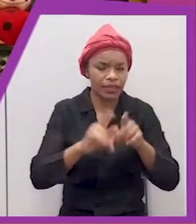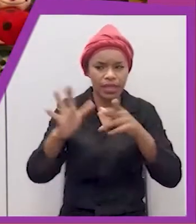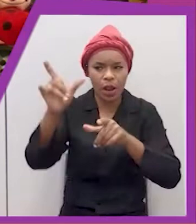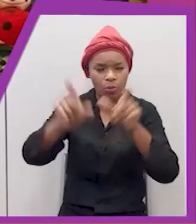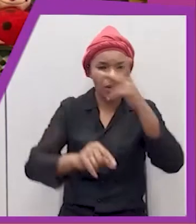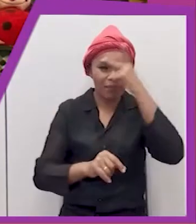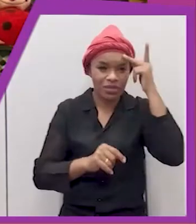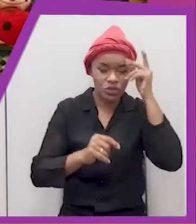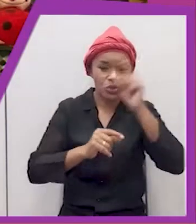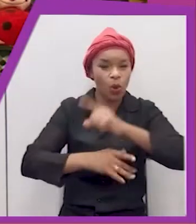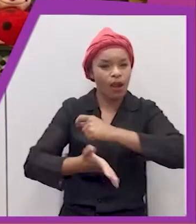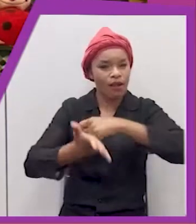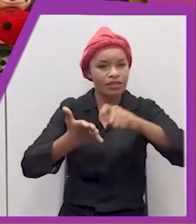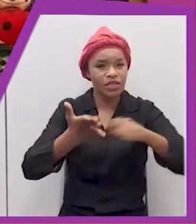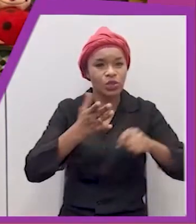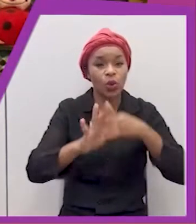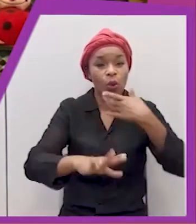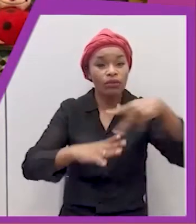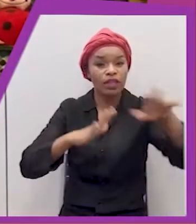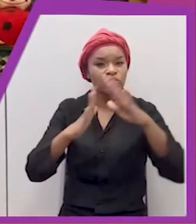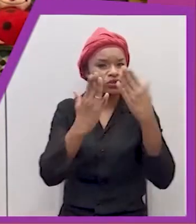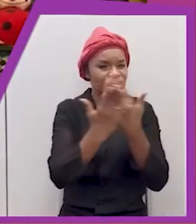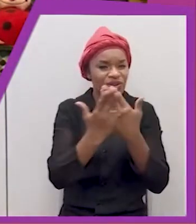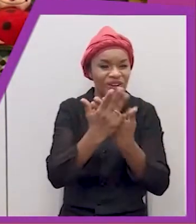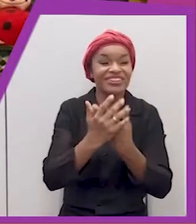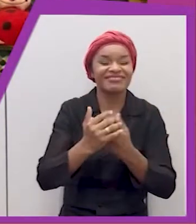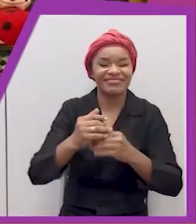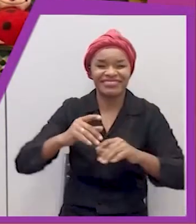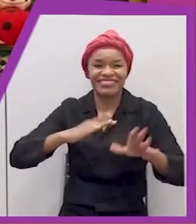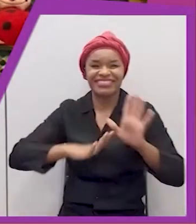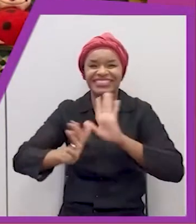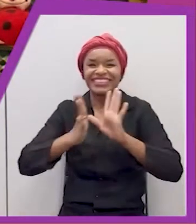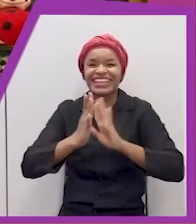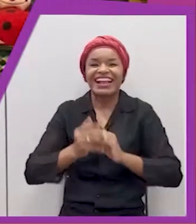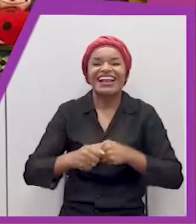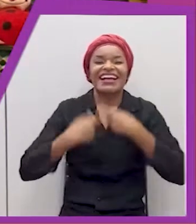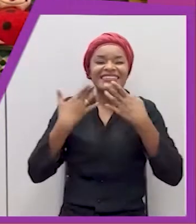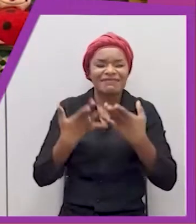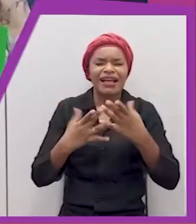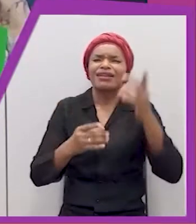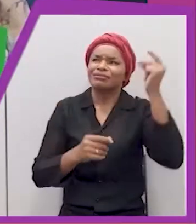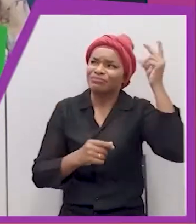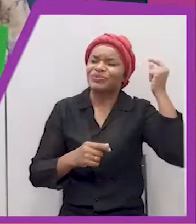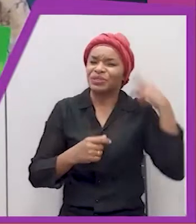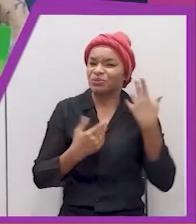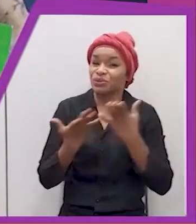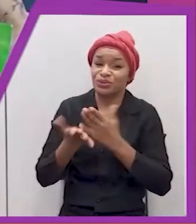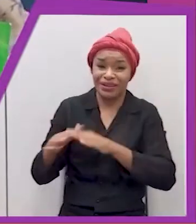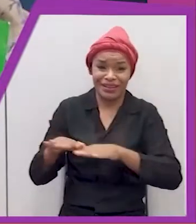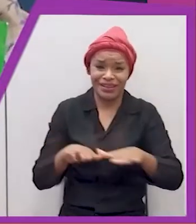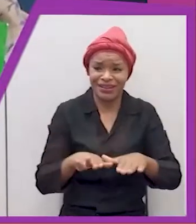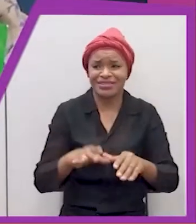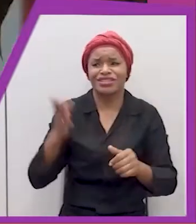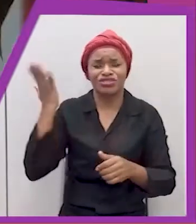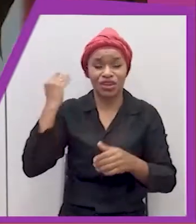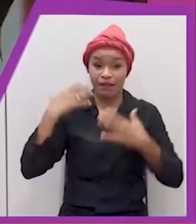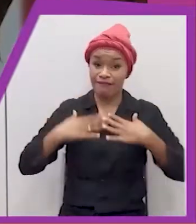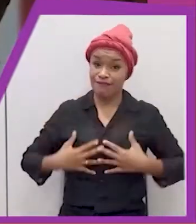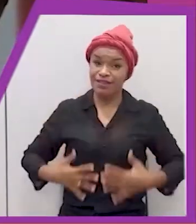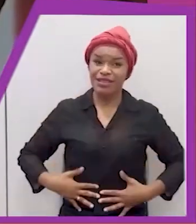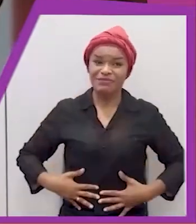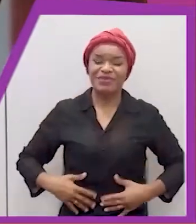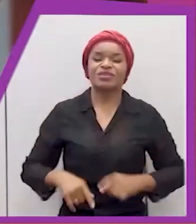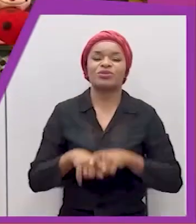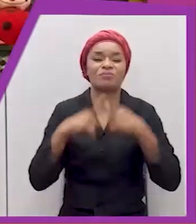gente não é incrível essa oportunidade de ter um autor na sua escola e sem incrível